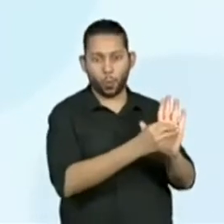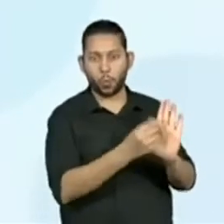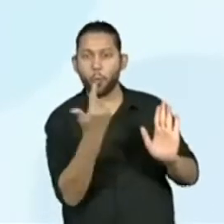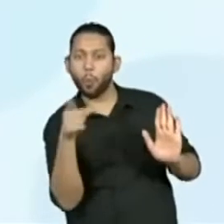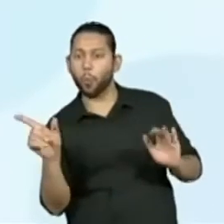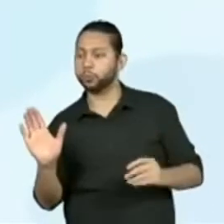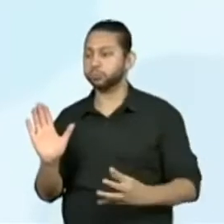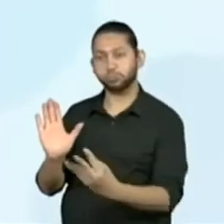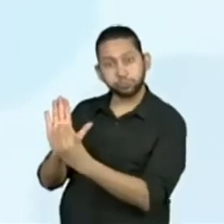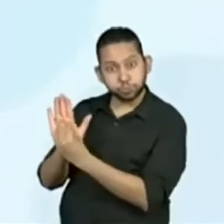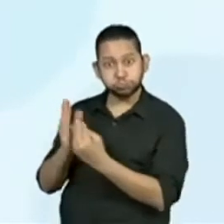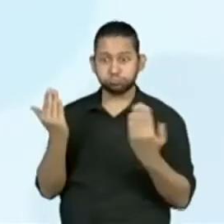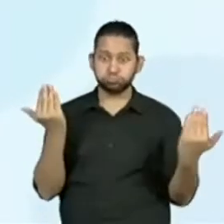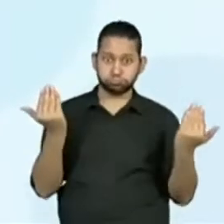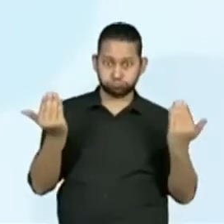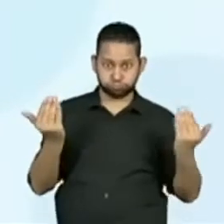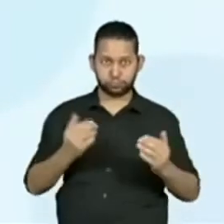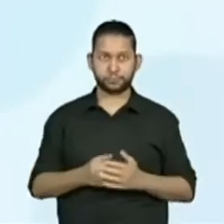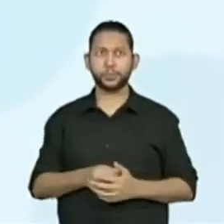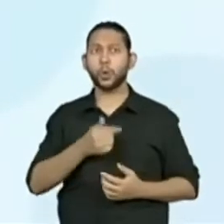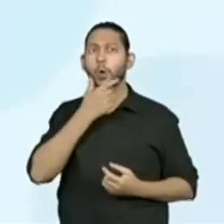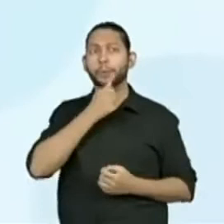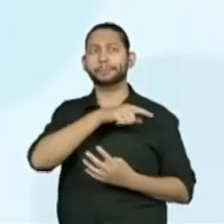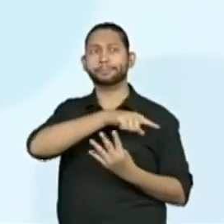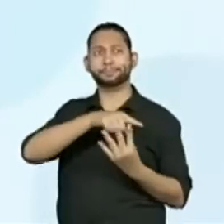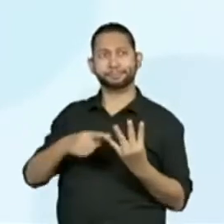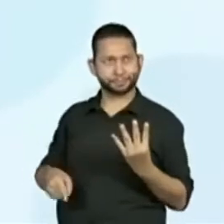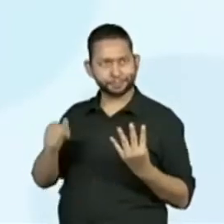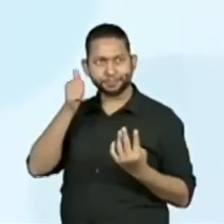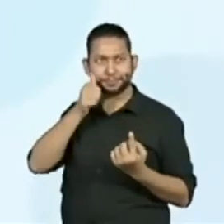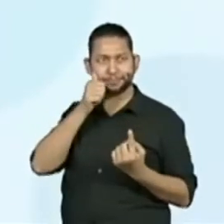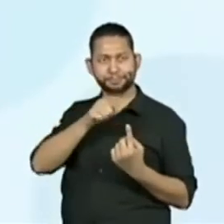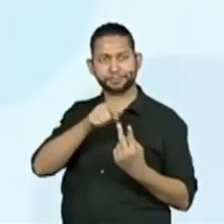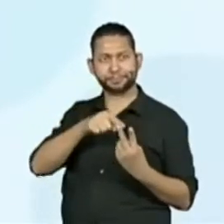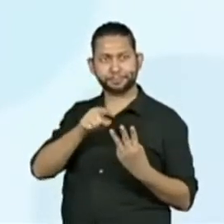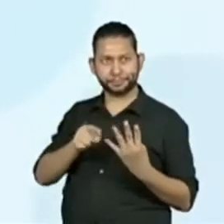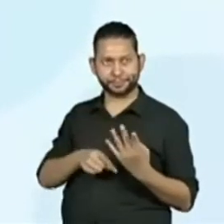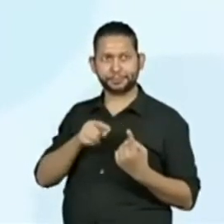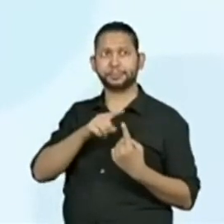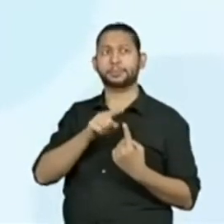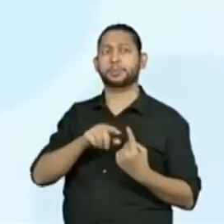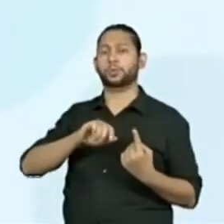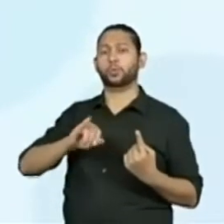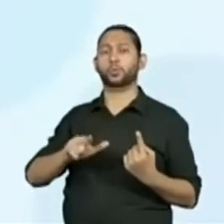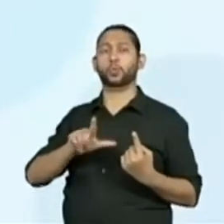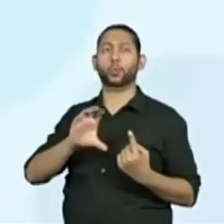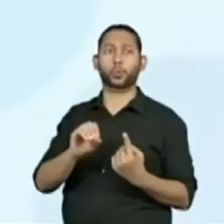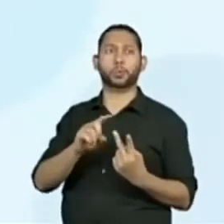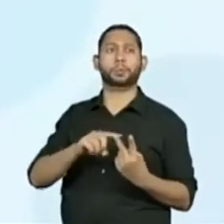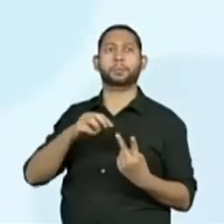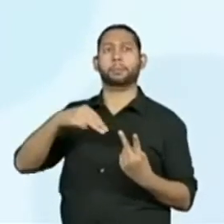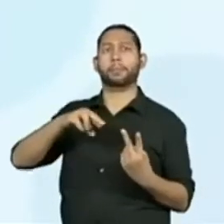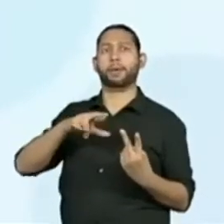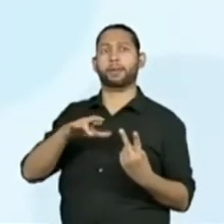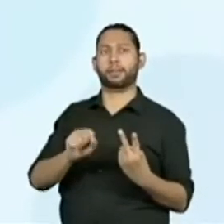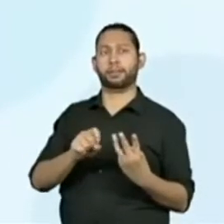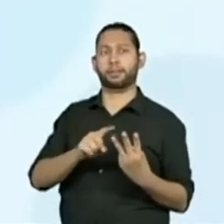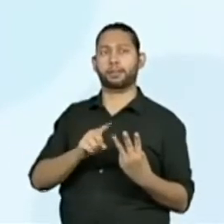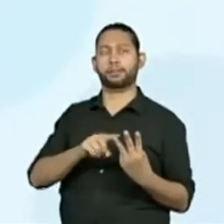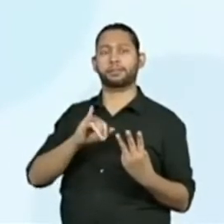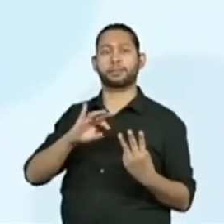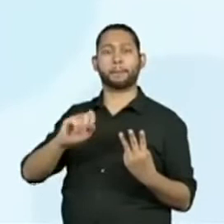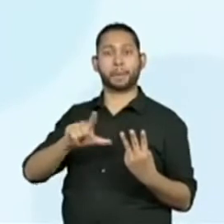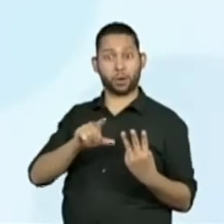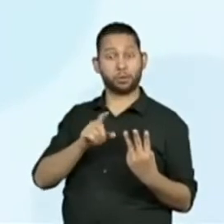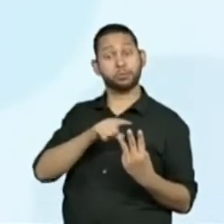Júlio César, Maria Beatriz e Isabel, com seus pais, foram passar um final de semana no sítio